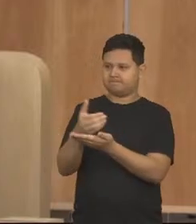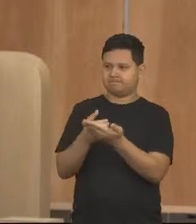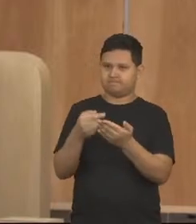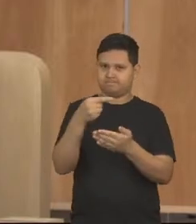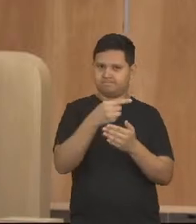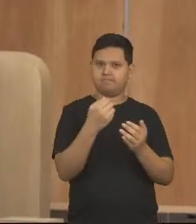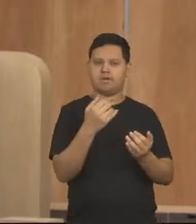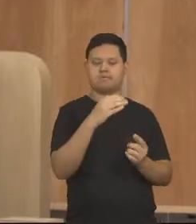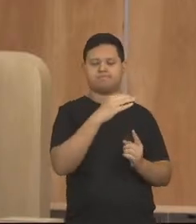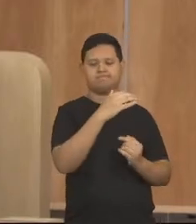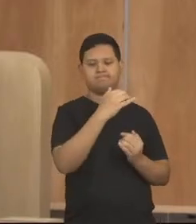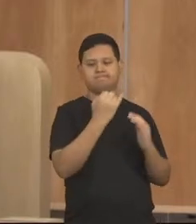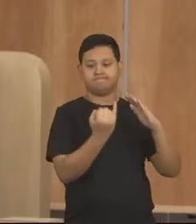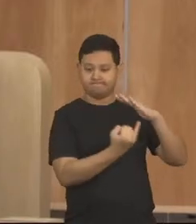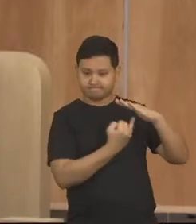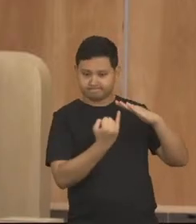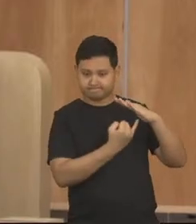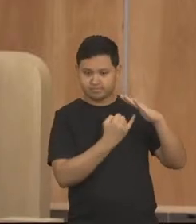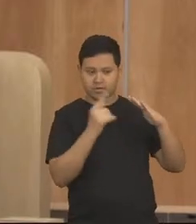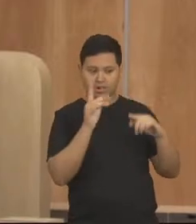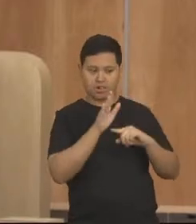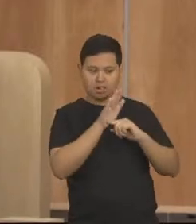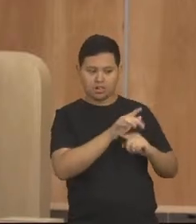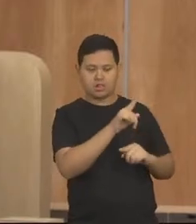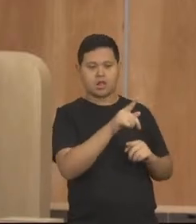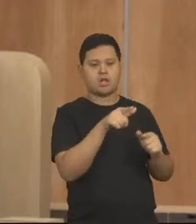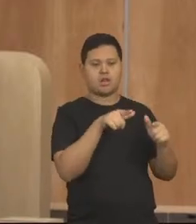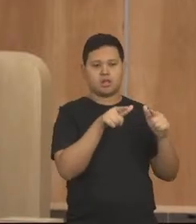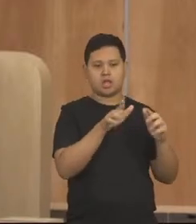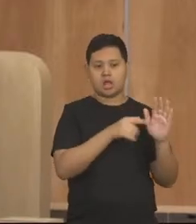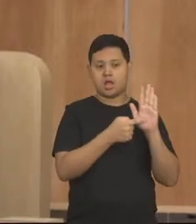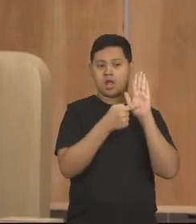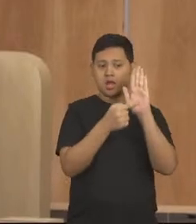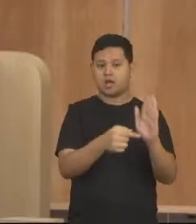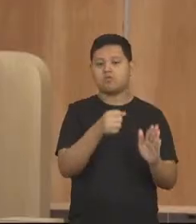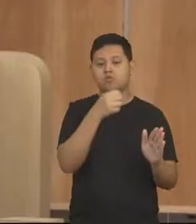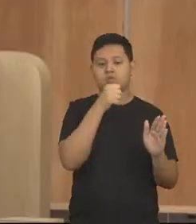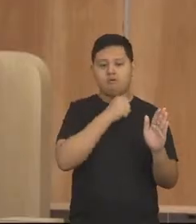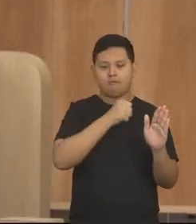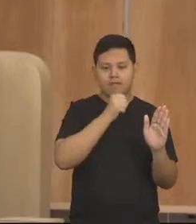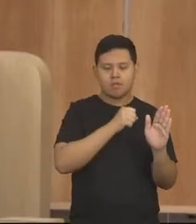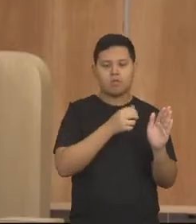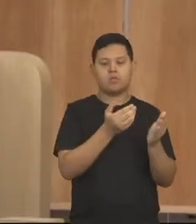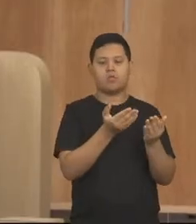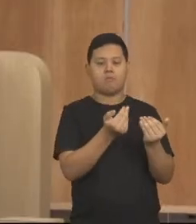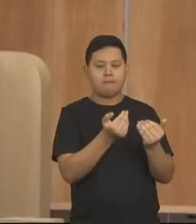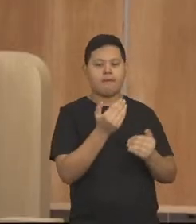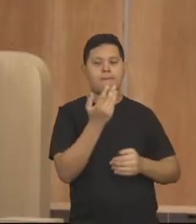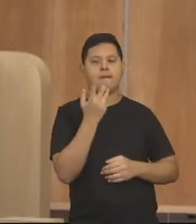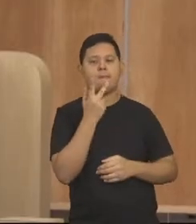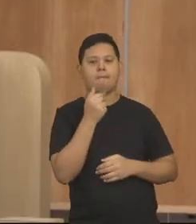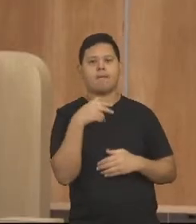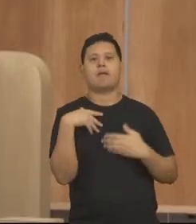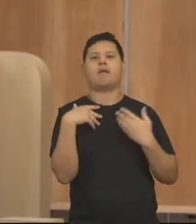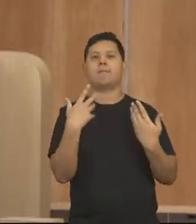que trabalham com crianças e adolescentes e com os nossos idosos. Mas eu quero trazer um pouquinho essa discussão mais para o nosso cotidiano, mais para o